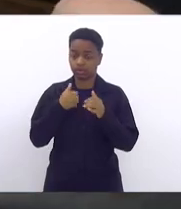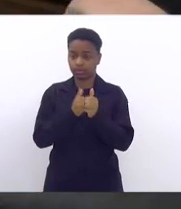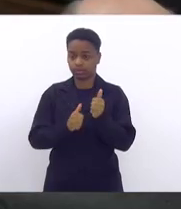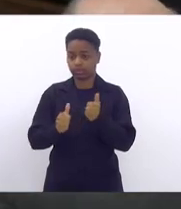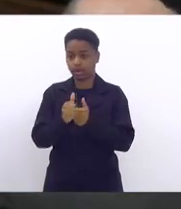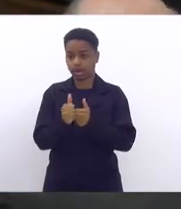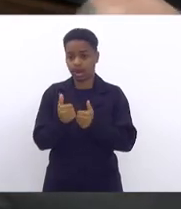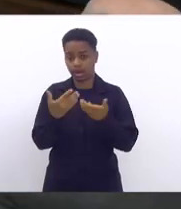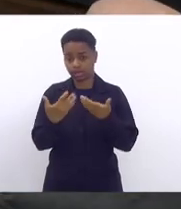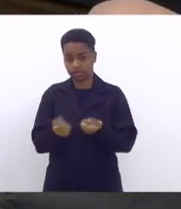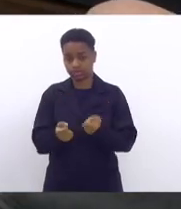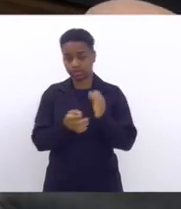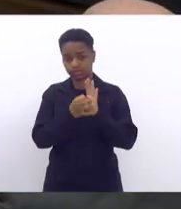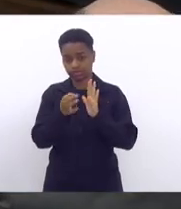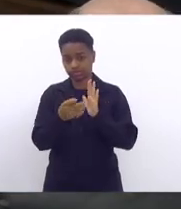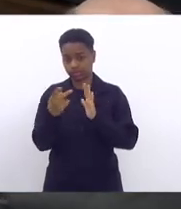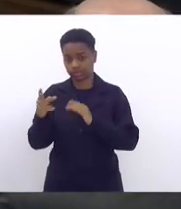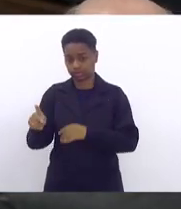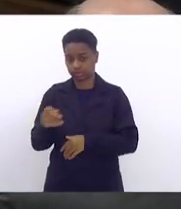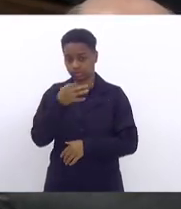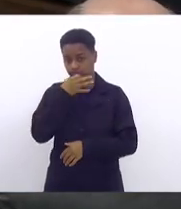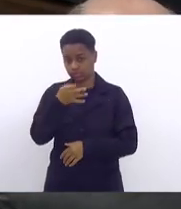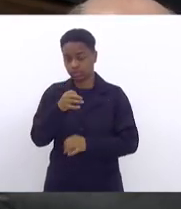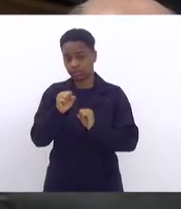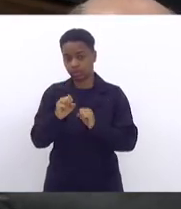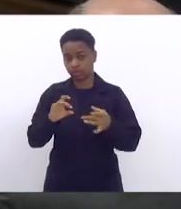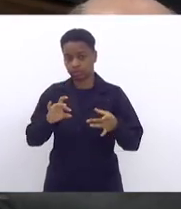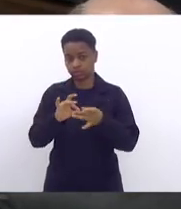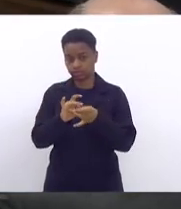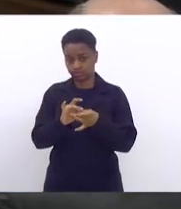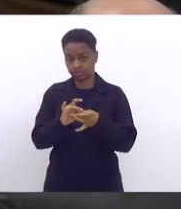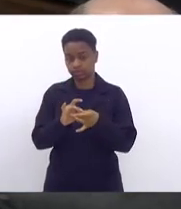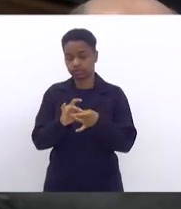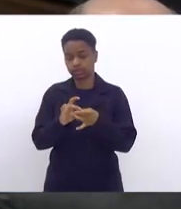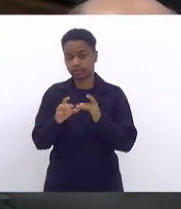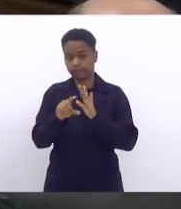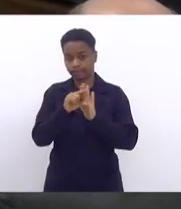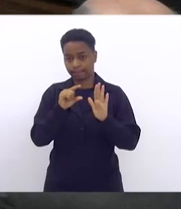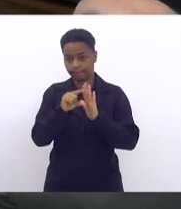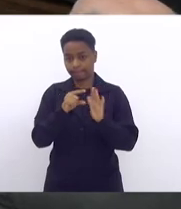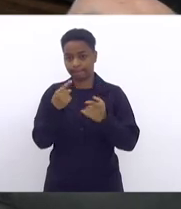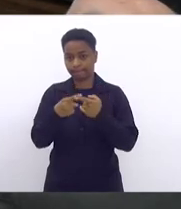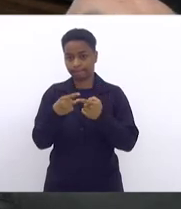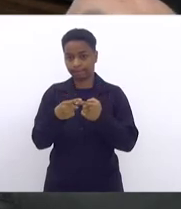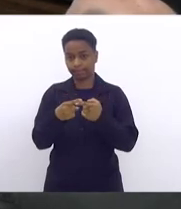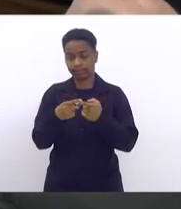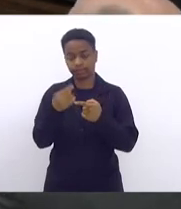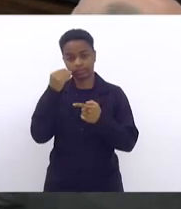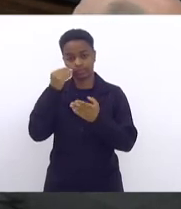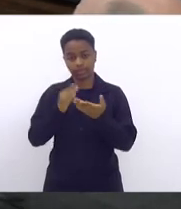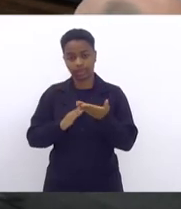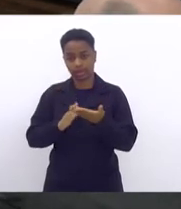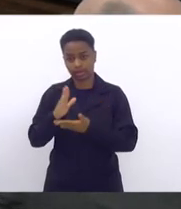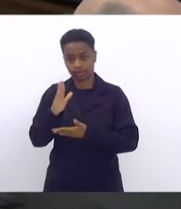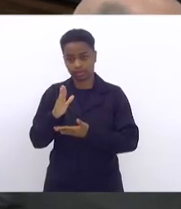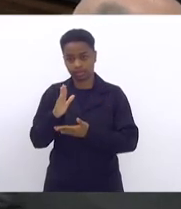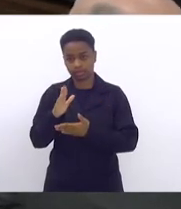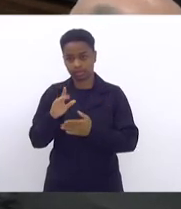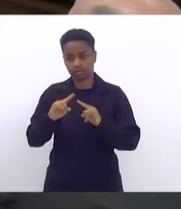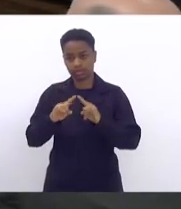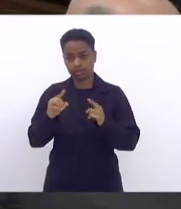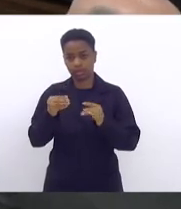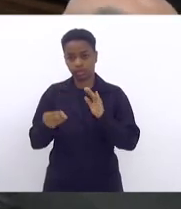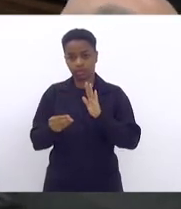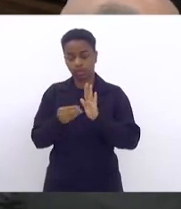do deputado Luiz Paulo, aglutinar a emenda do deputado Felipe Poubel para aprová-la como